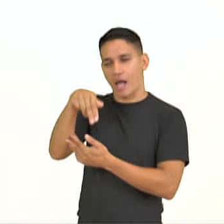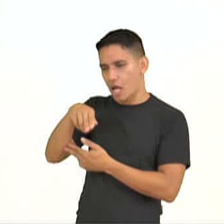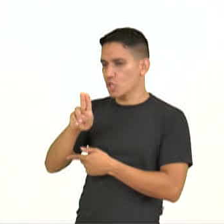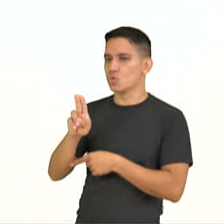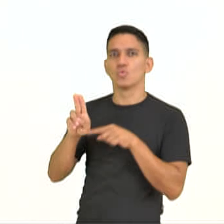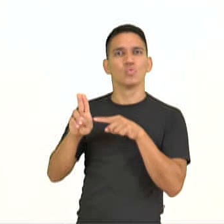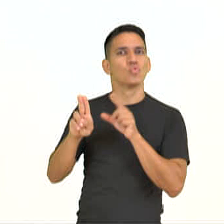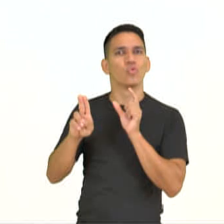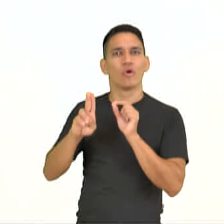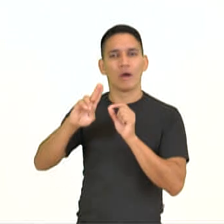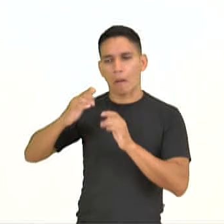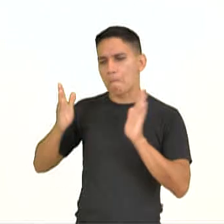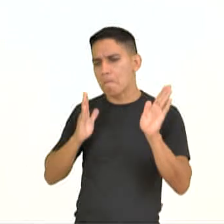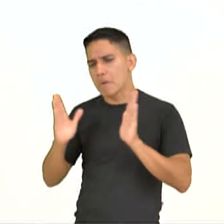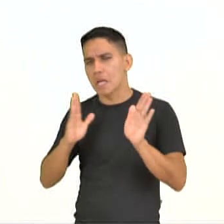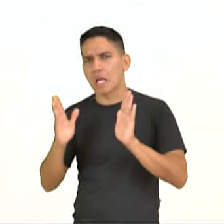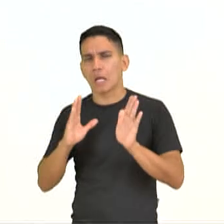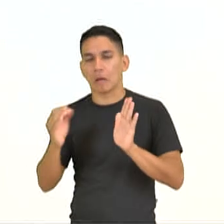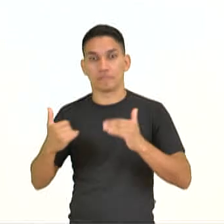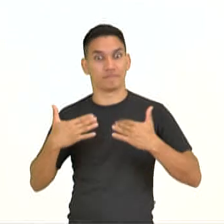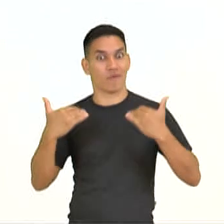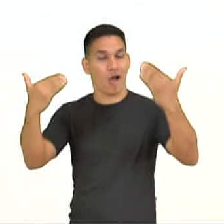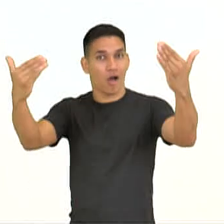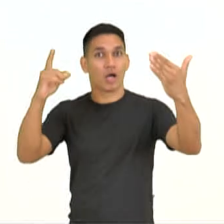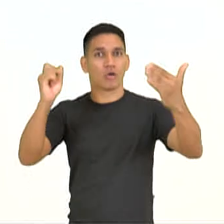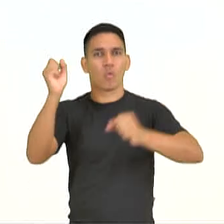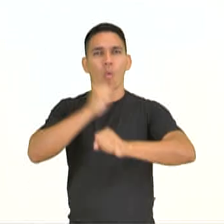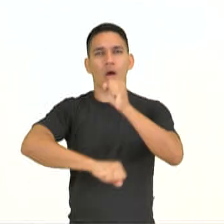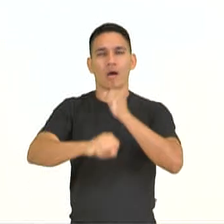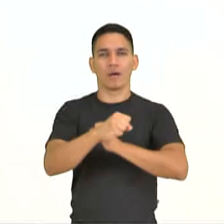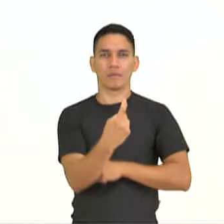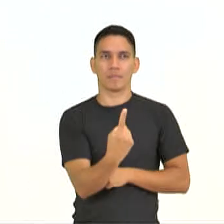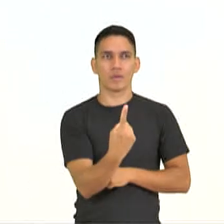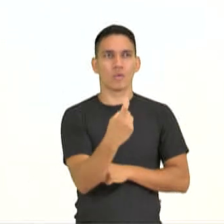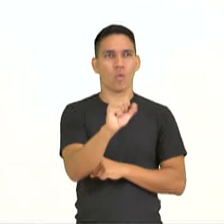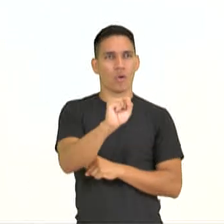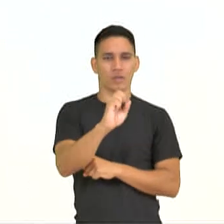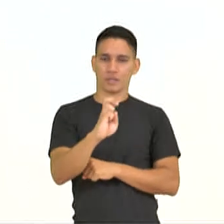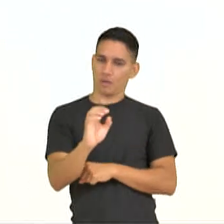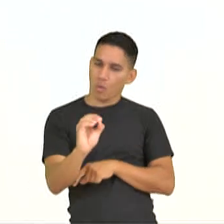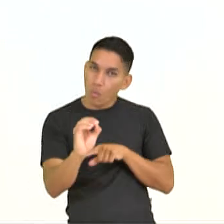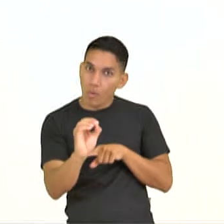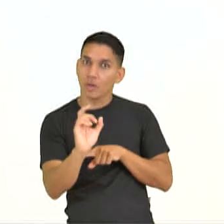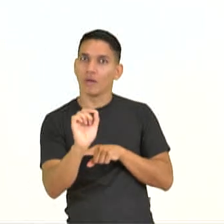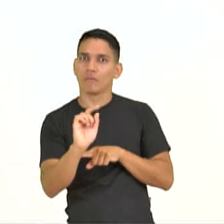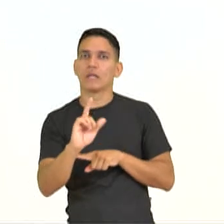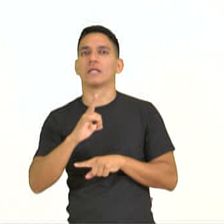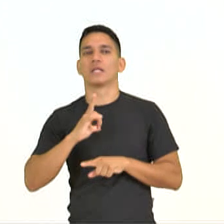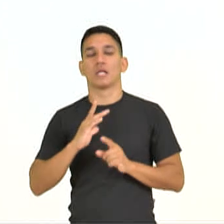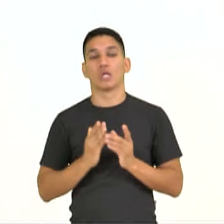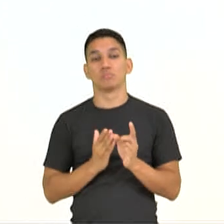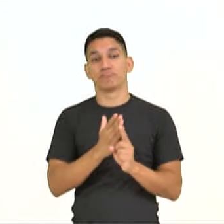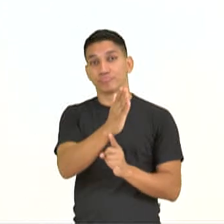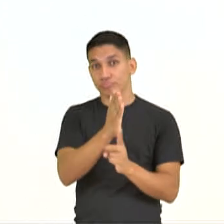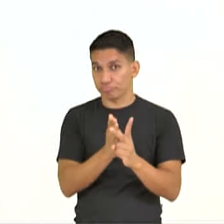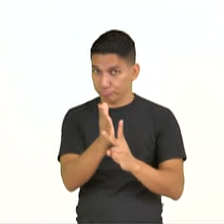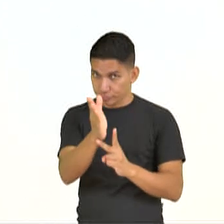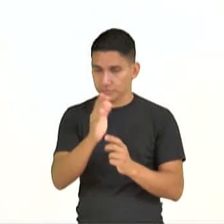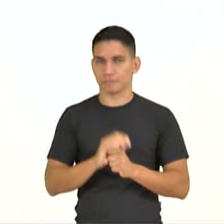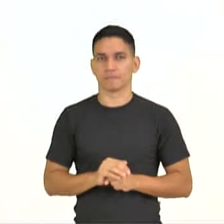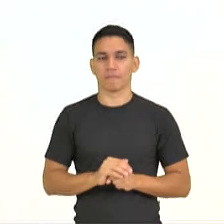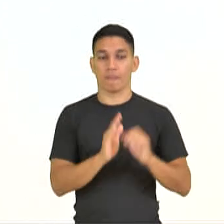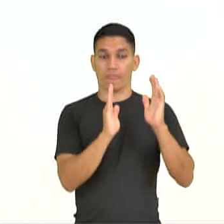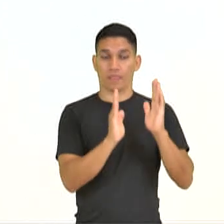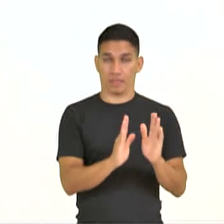de maior popularidade lá no ano de 1850. Ele apresenta duas partes distintas, uma